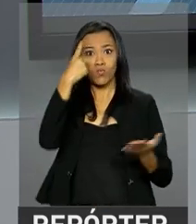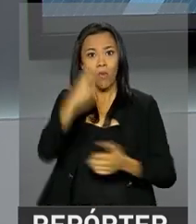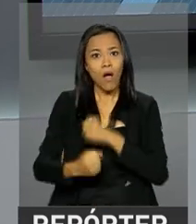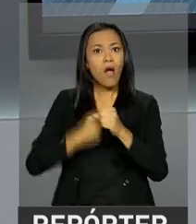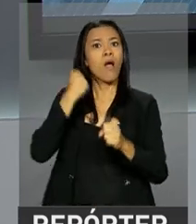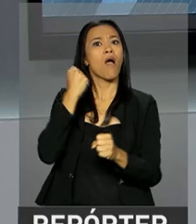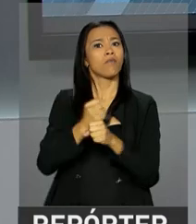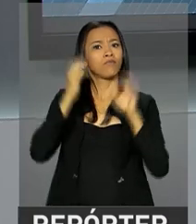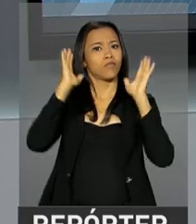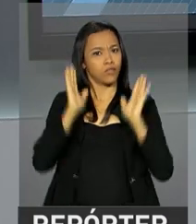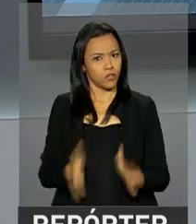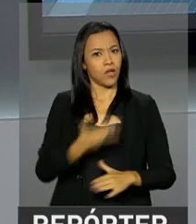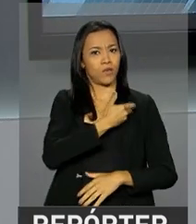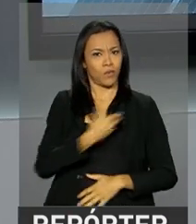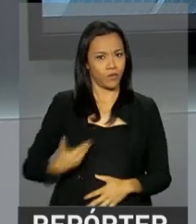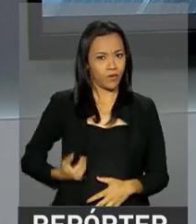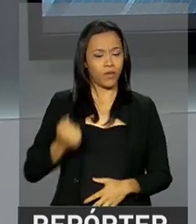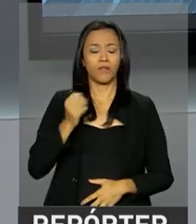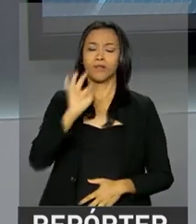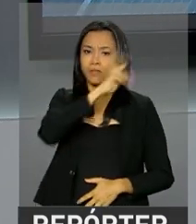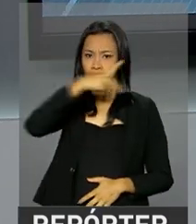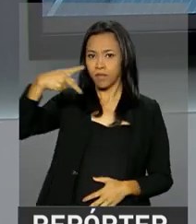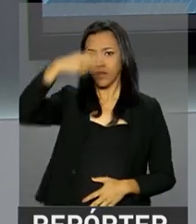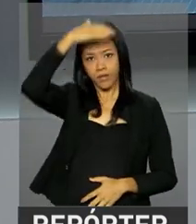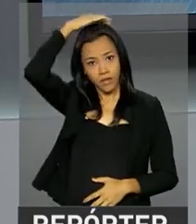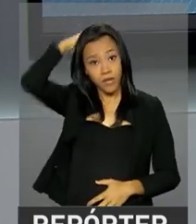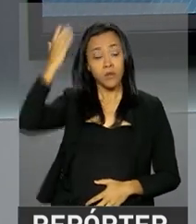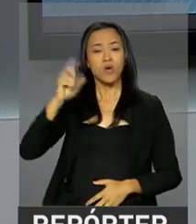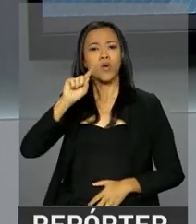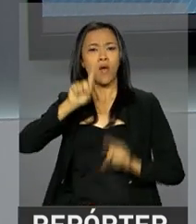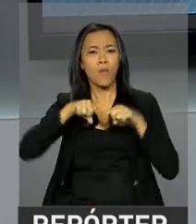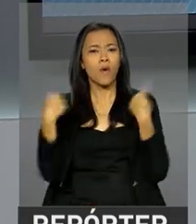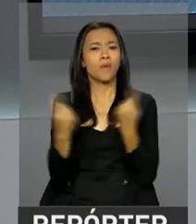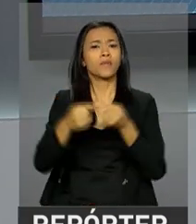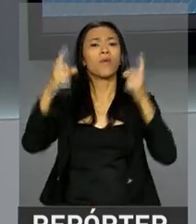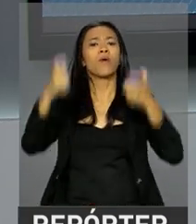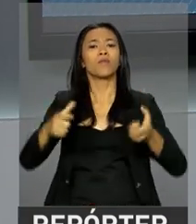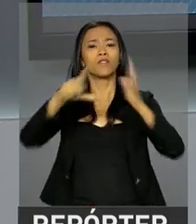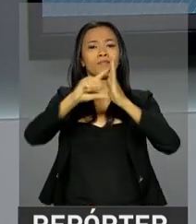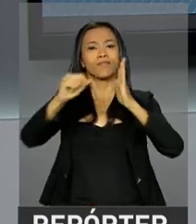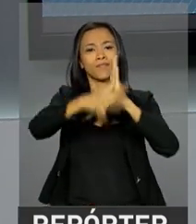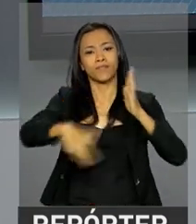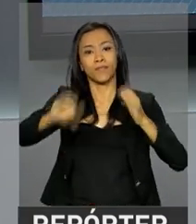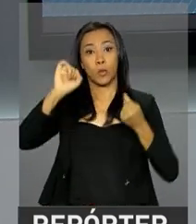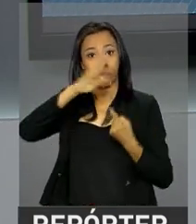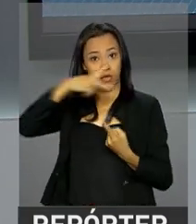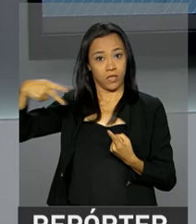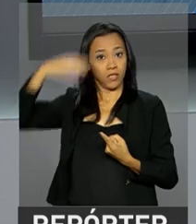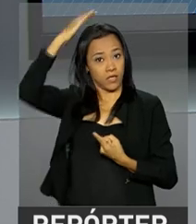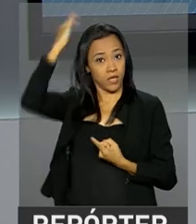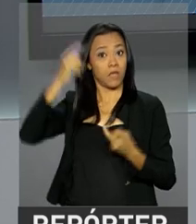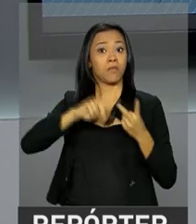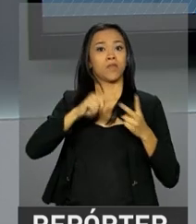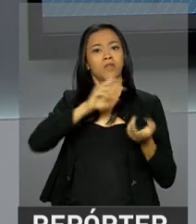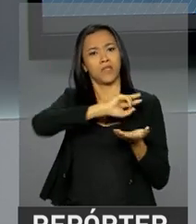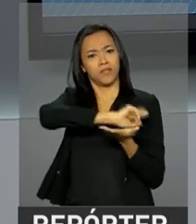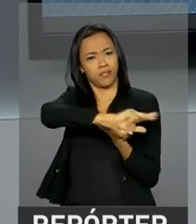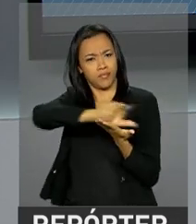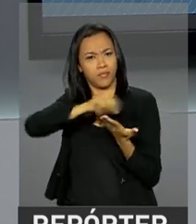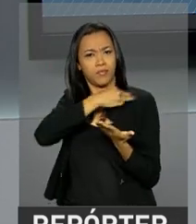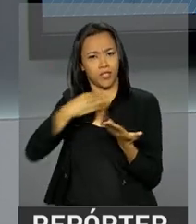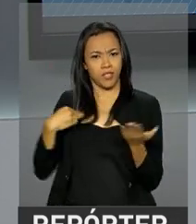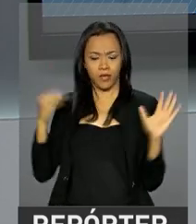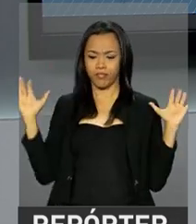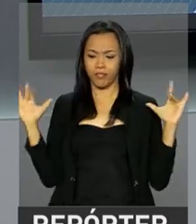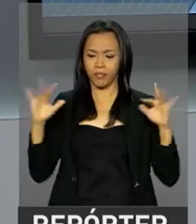do governo do presidente Michel Temer. Em uma reunião no Palácio do Planalto, o presidente e a equipe ministerial vão fazer um balanço das